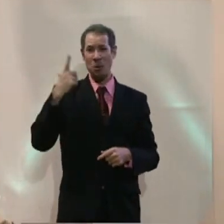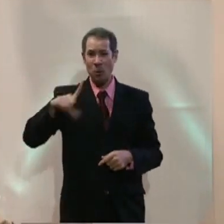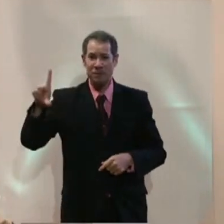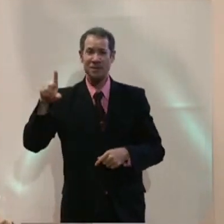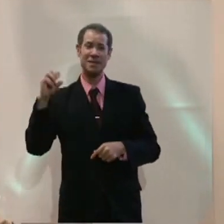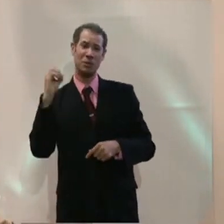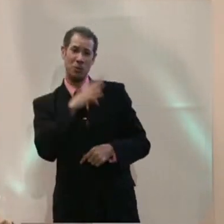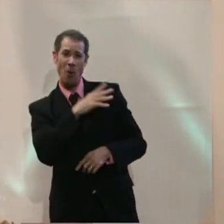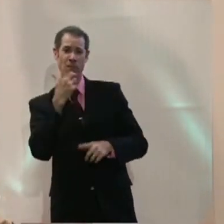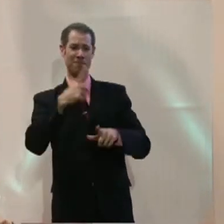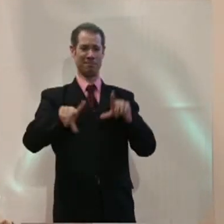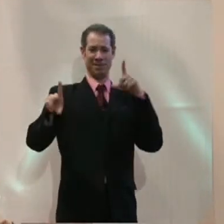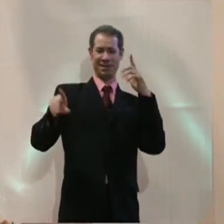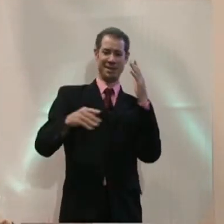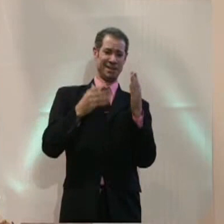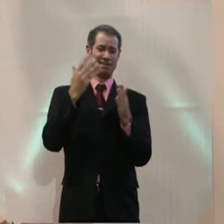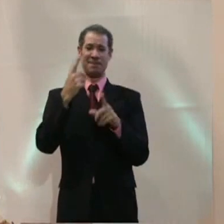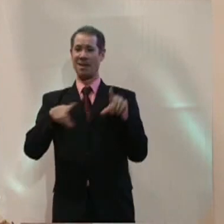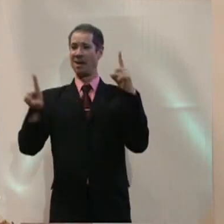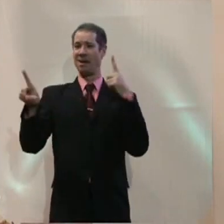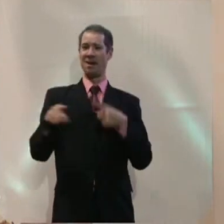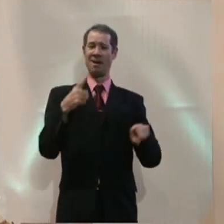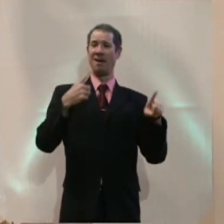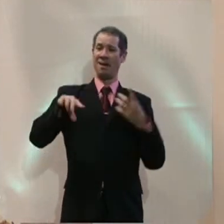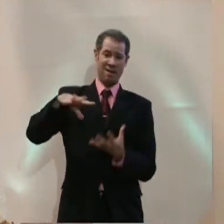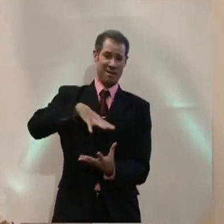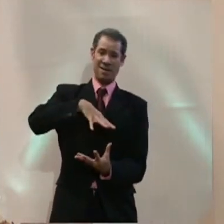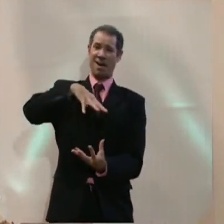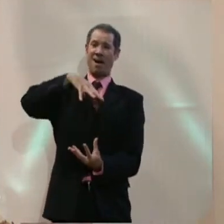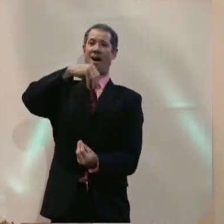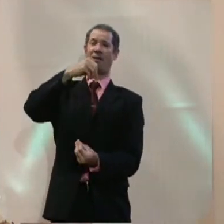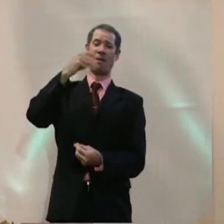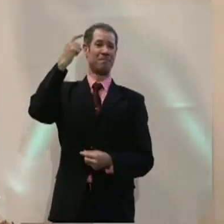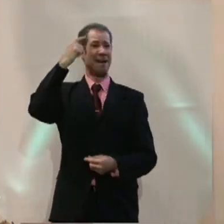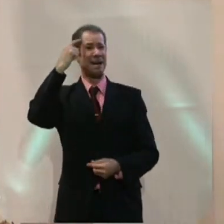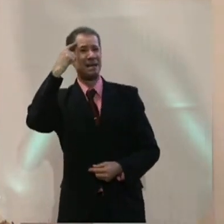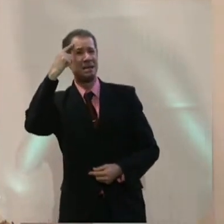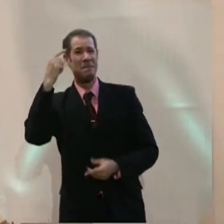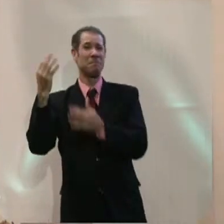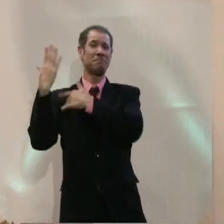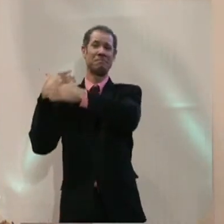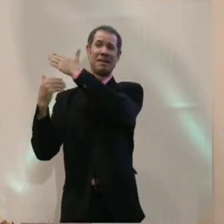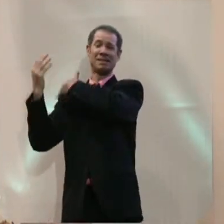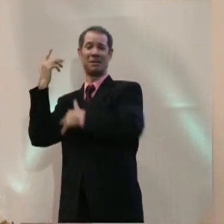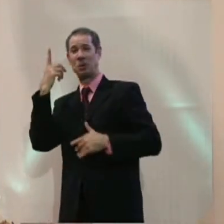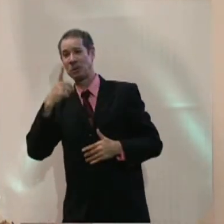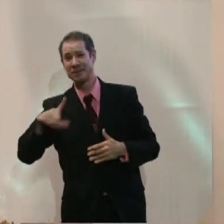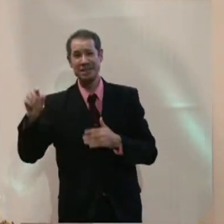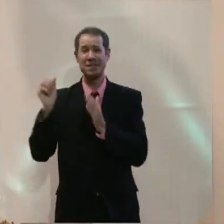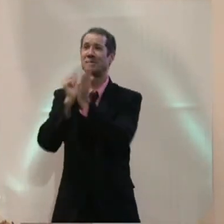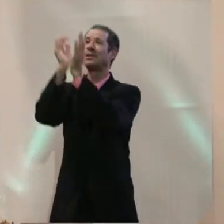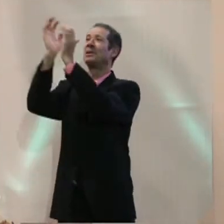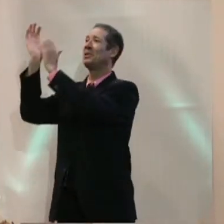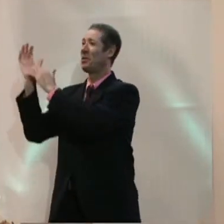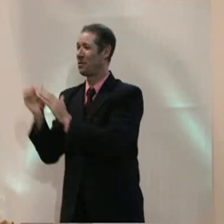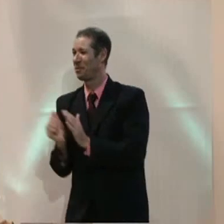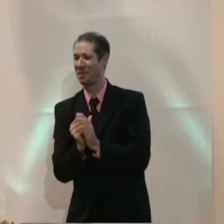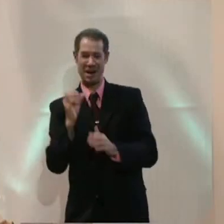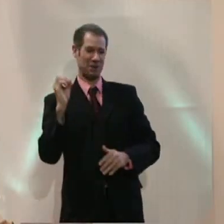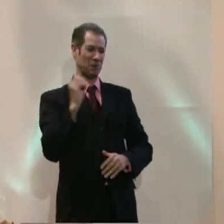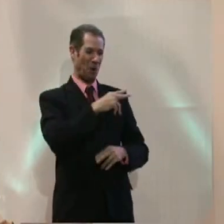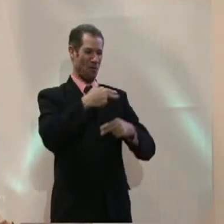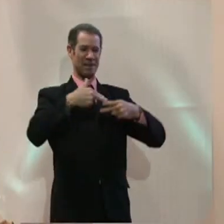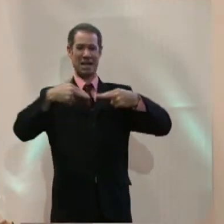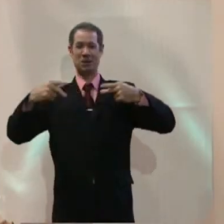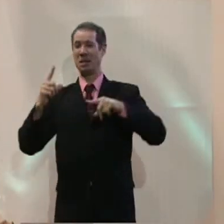nova canção. Minha alma só está olhando para as canções do passado. Eu não consigo te louvar com coisas novas